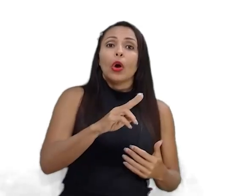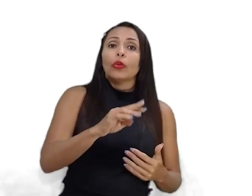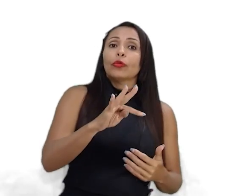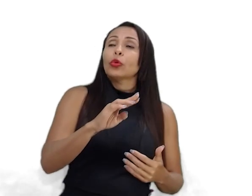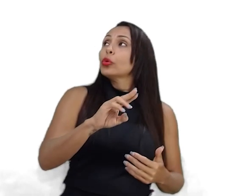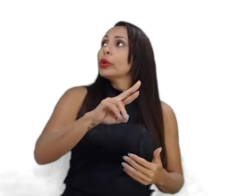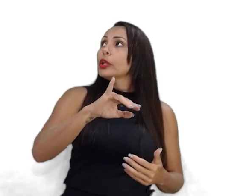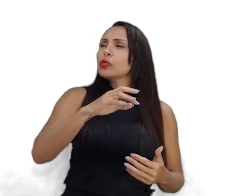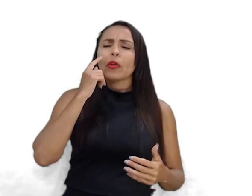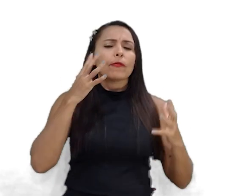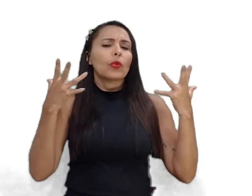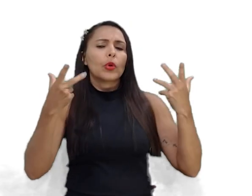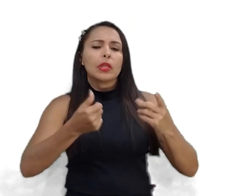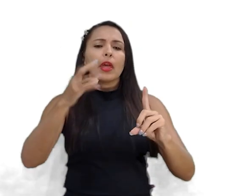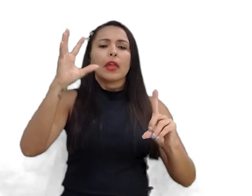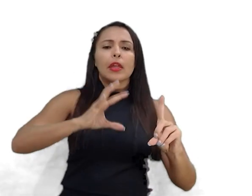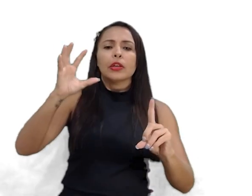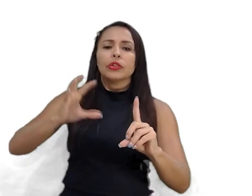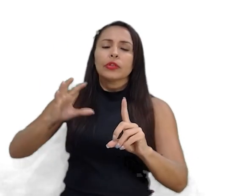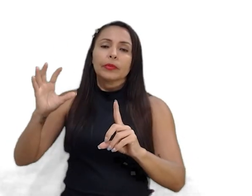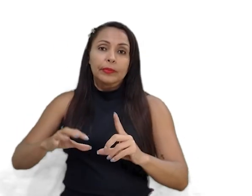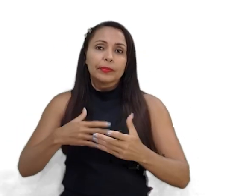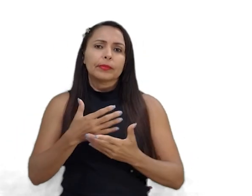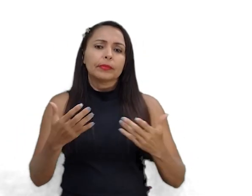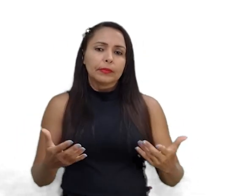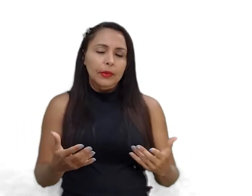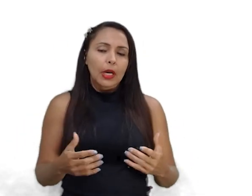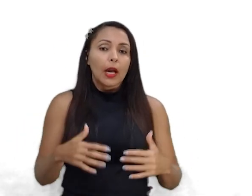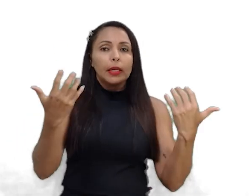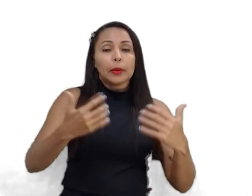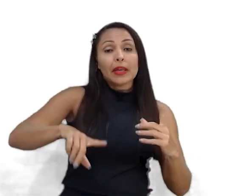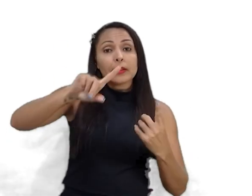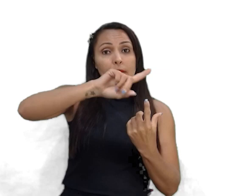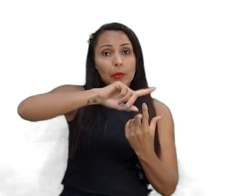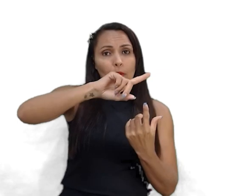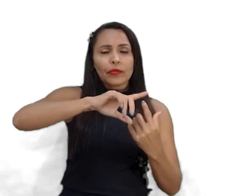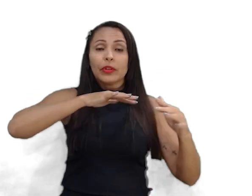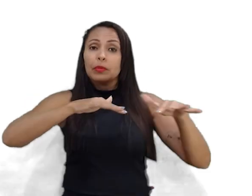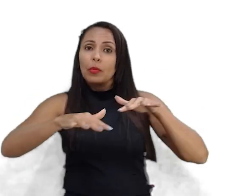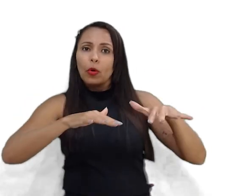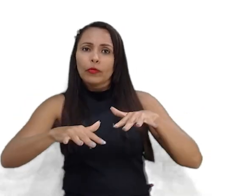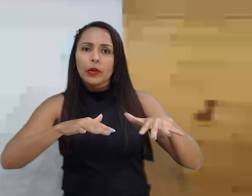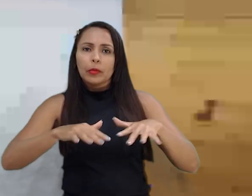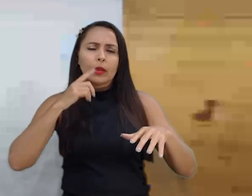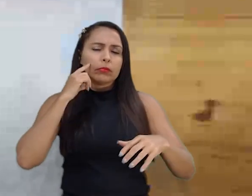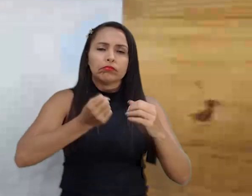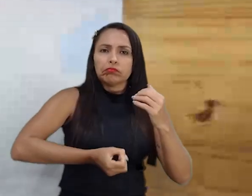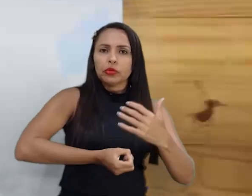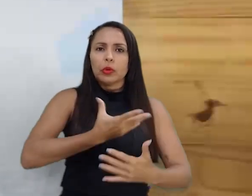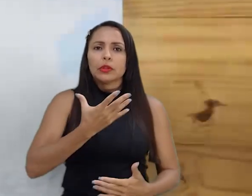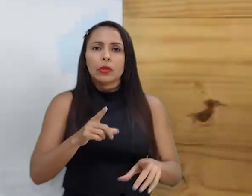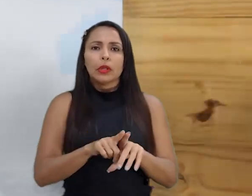movimento, de fluidez, que influenciou bastante a tipografia, né, com movimento, com explosão.